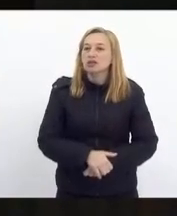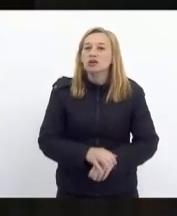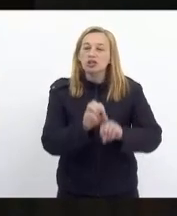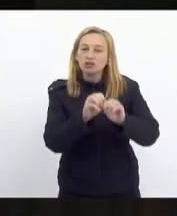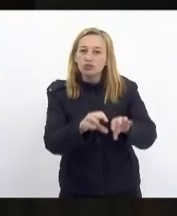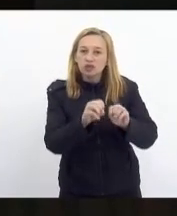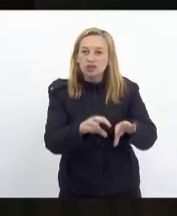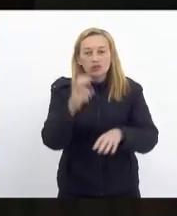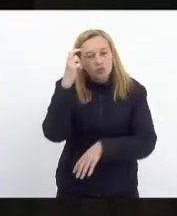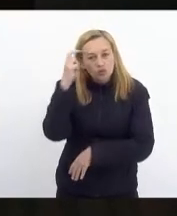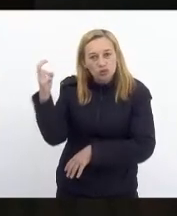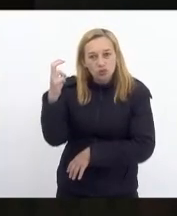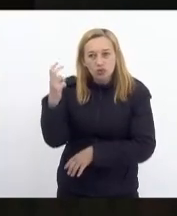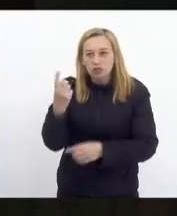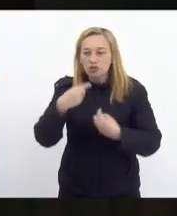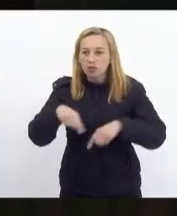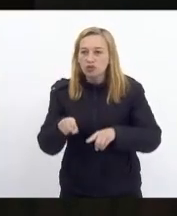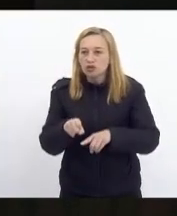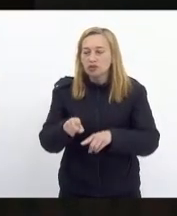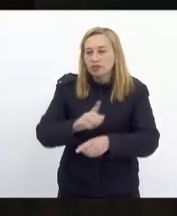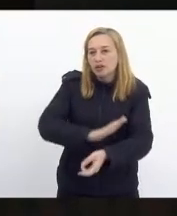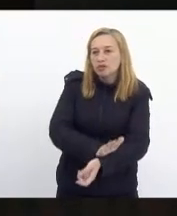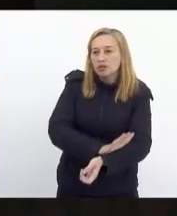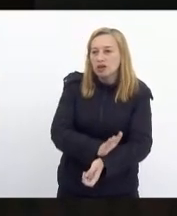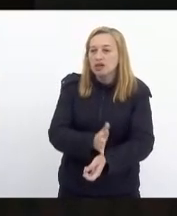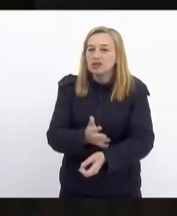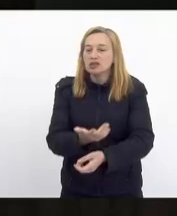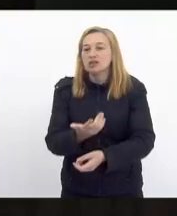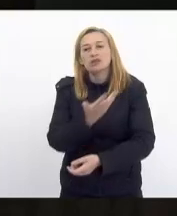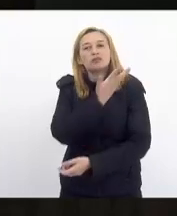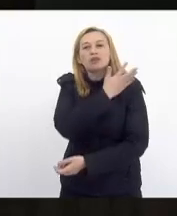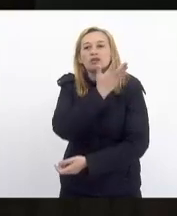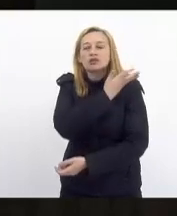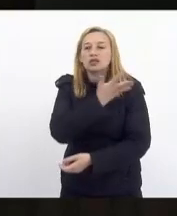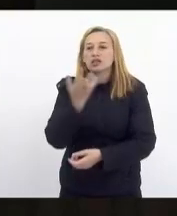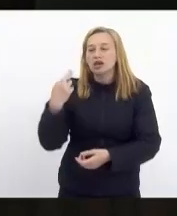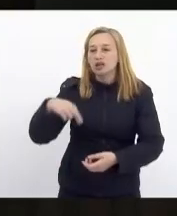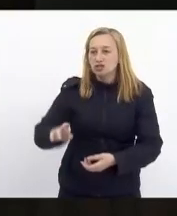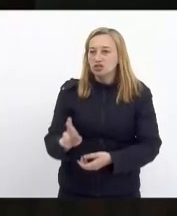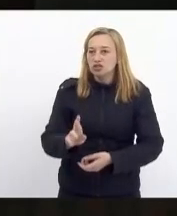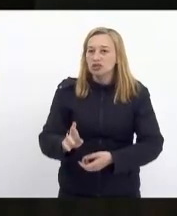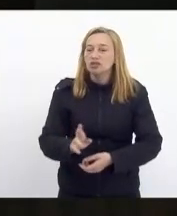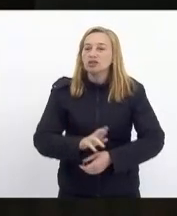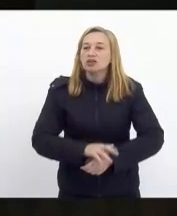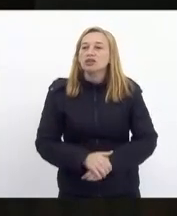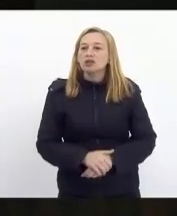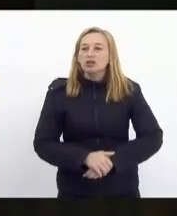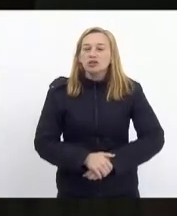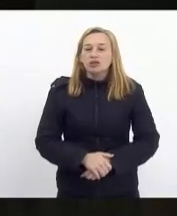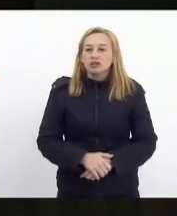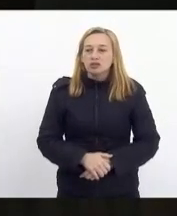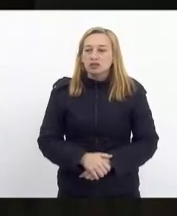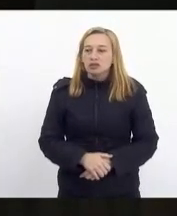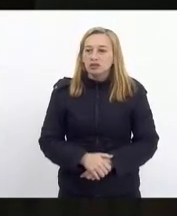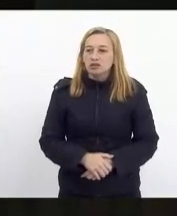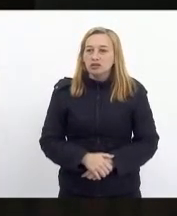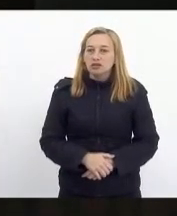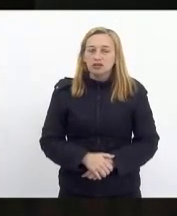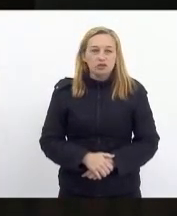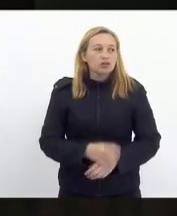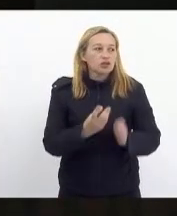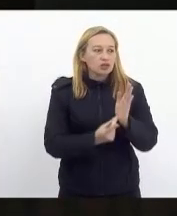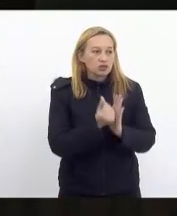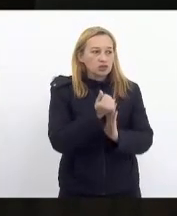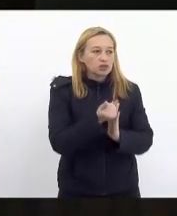educação, de cultura, de combate às discriminações e preconceitos de raça, co-etnia, religião e procedimento nacional, e de